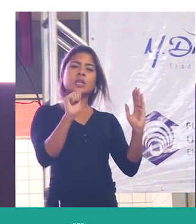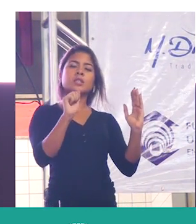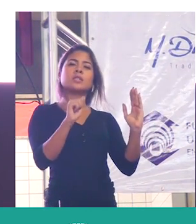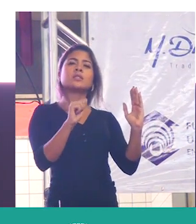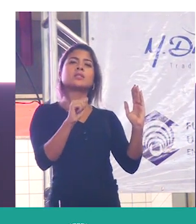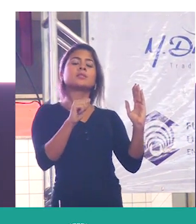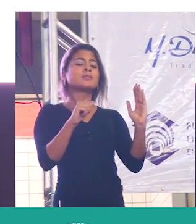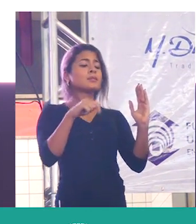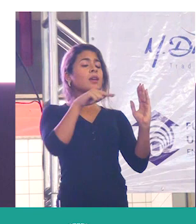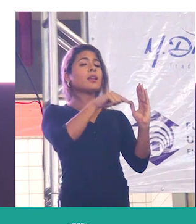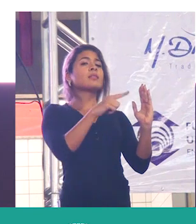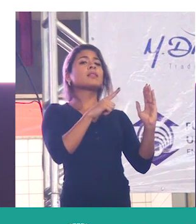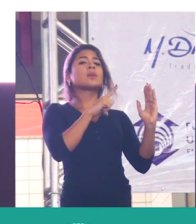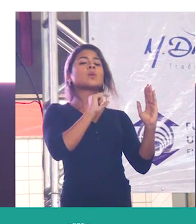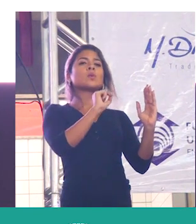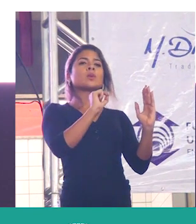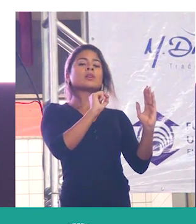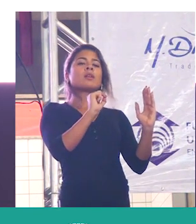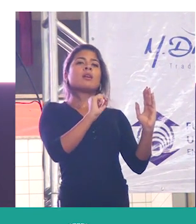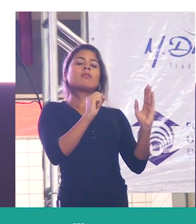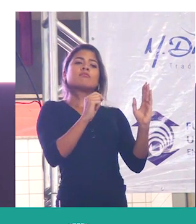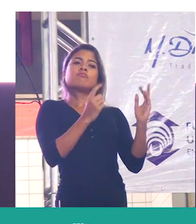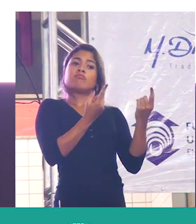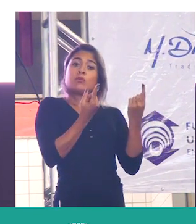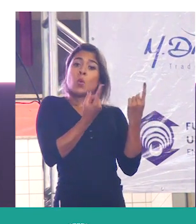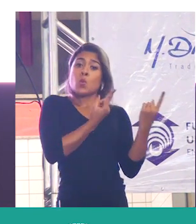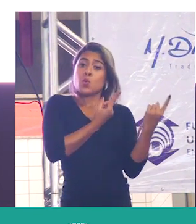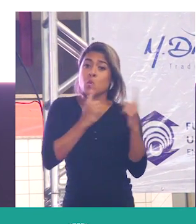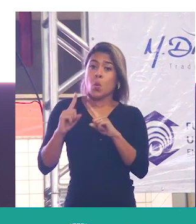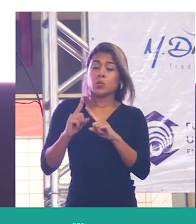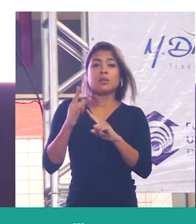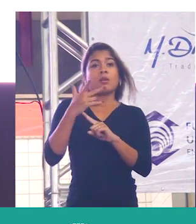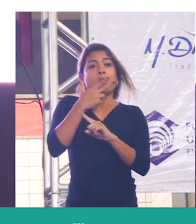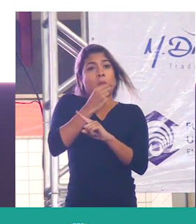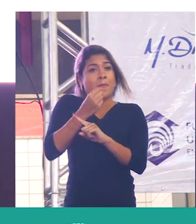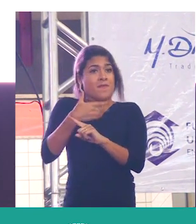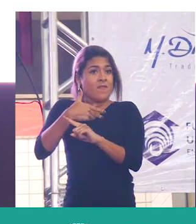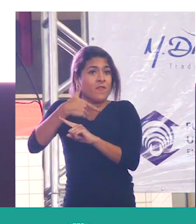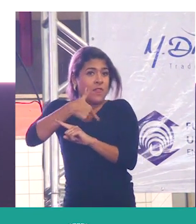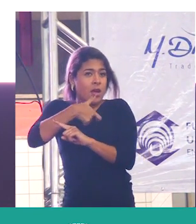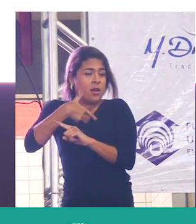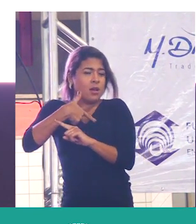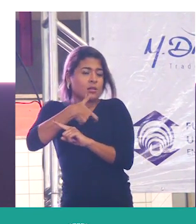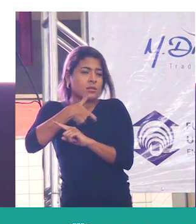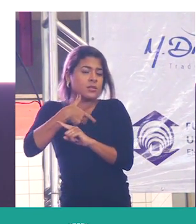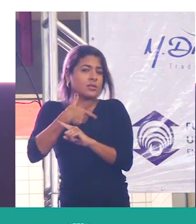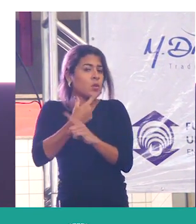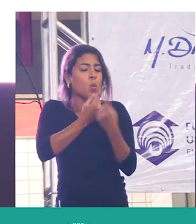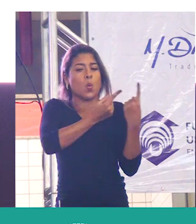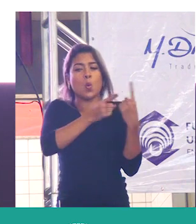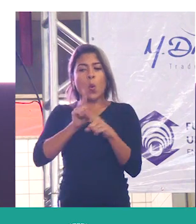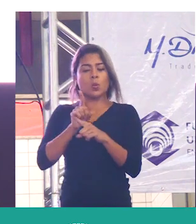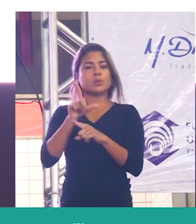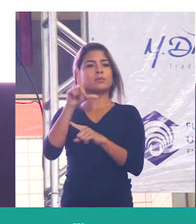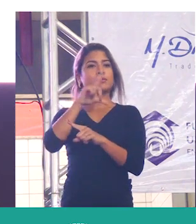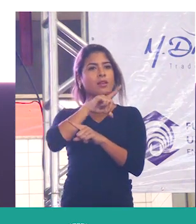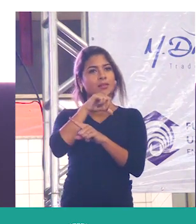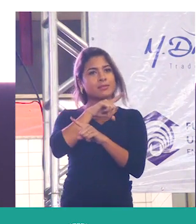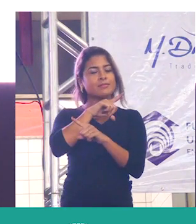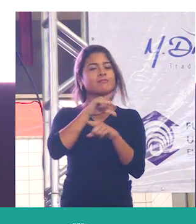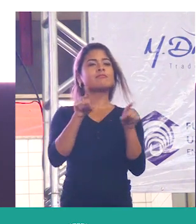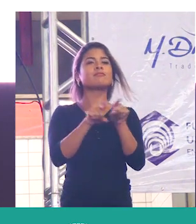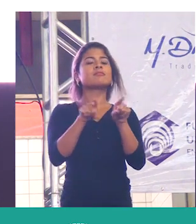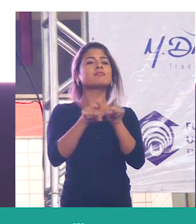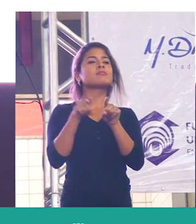oposição muito direta e muito intensa ao Vargas, principalmente no segundo governo do Vargas, e ele era o